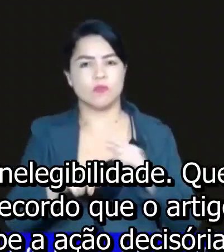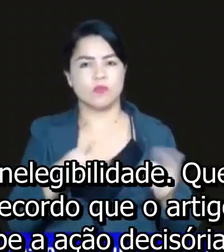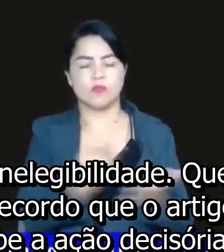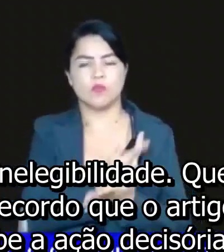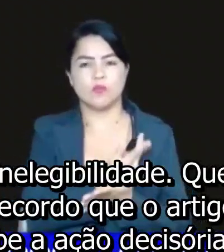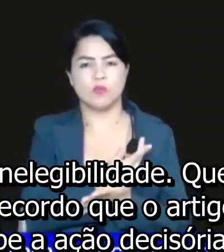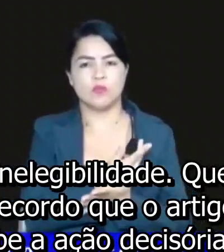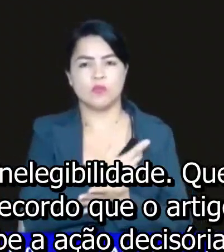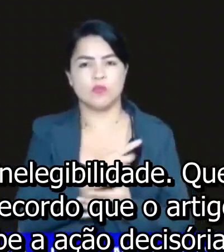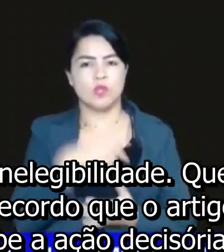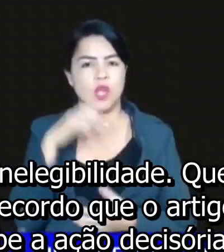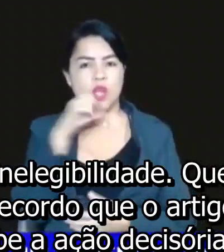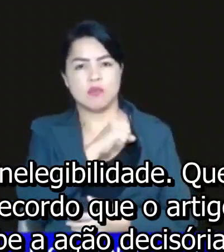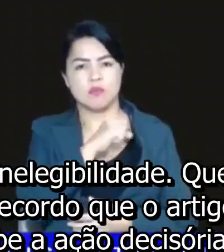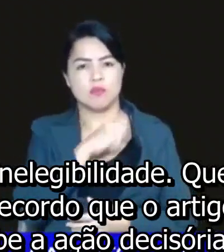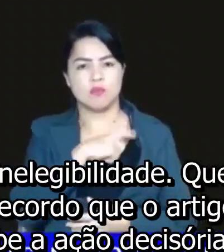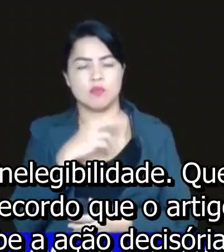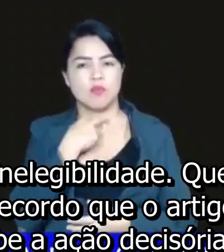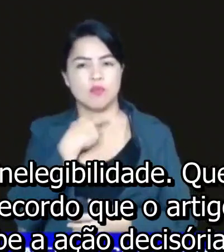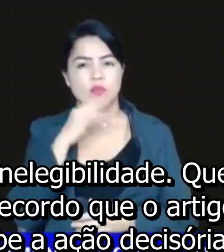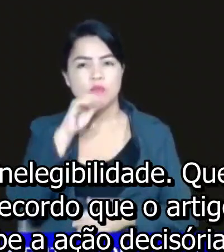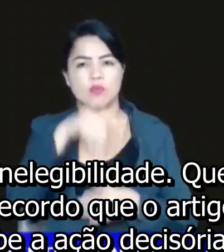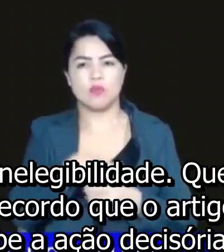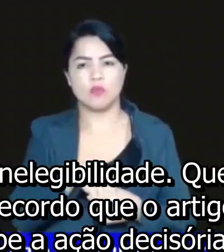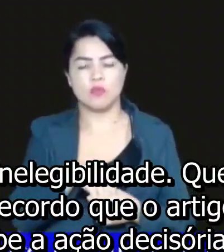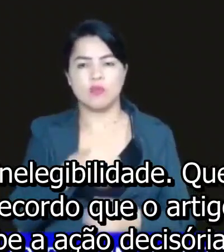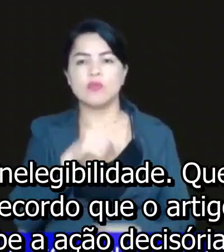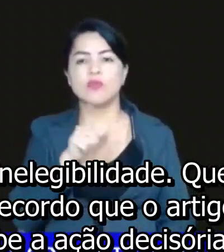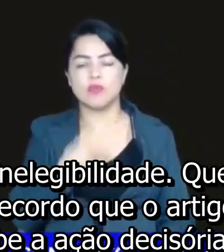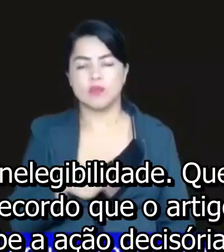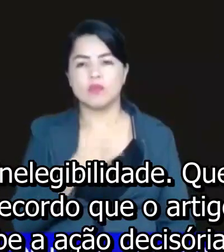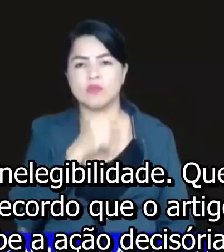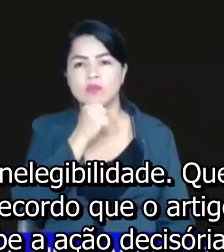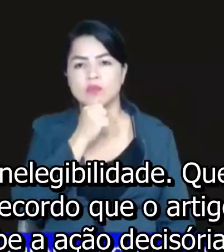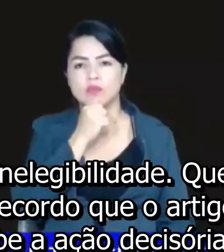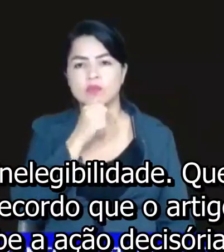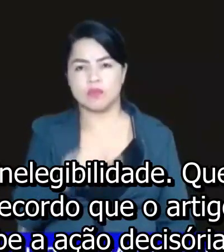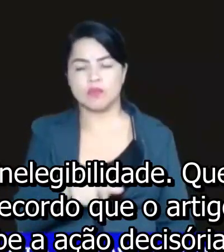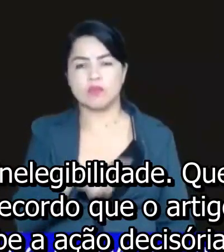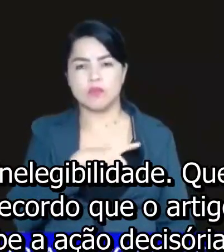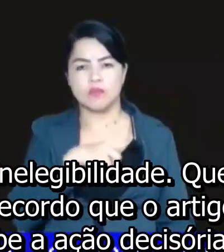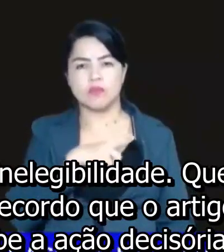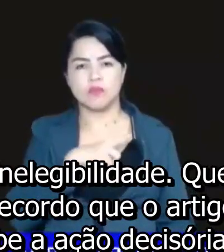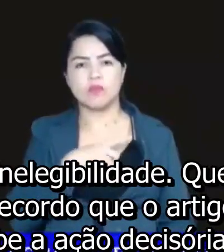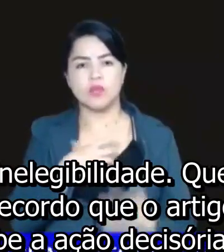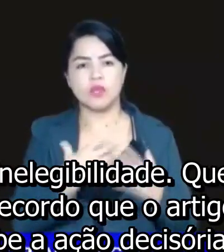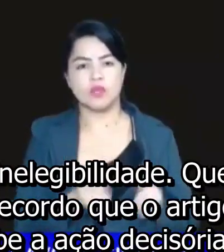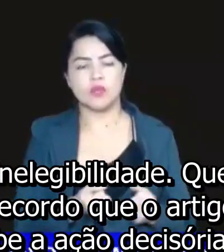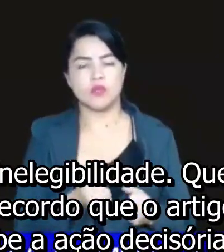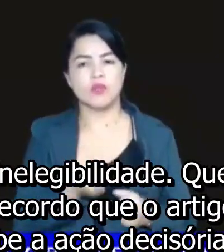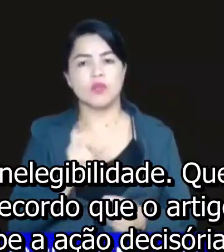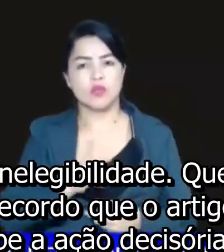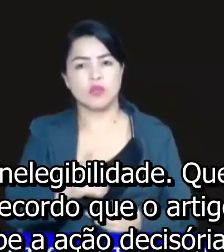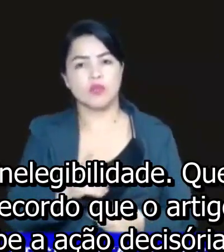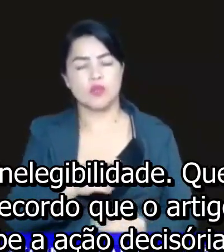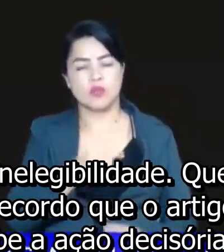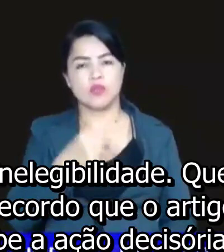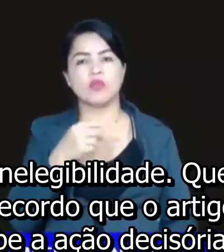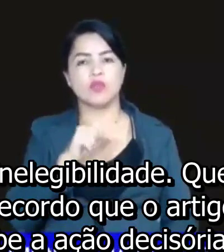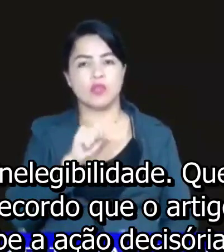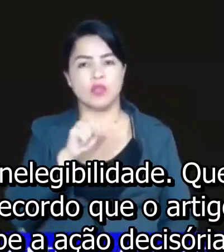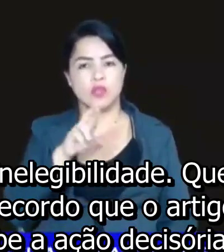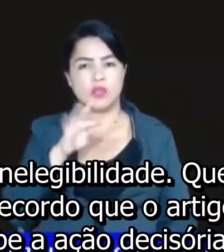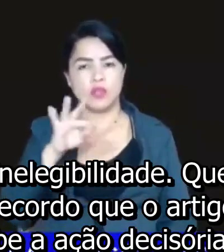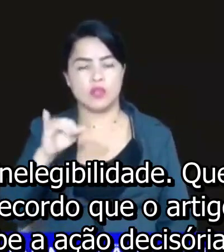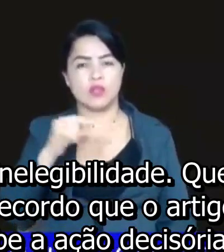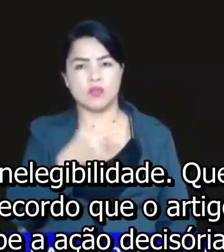a inelegibilidade, que é um dos pressupostos para o cabimento da ação rescisória. Eu recordo que o artigo 22,